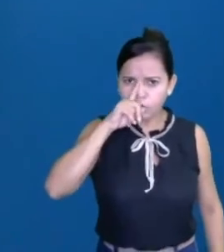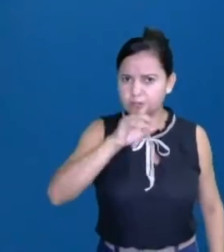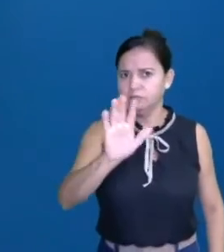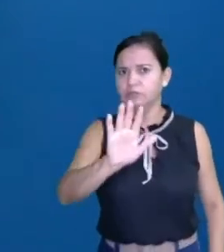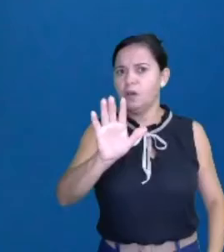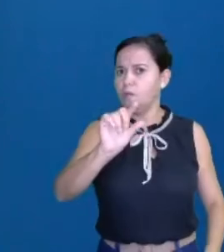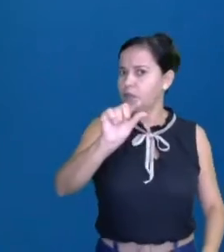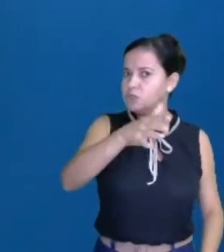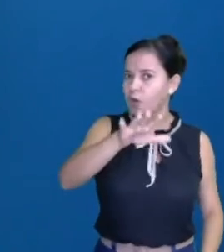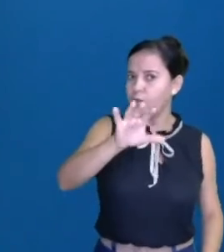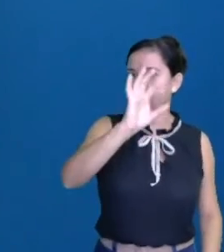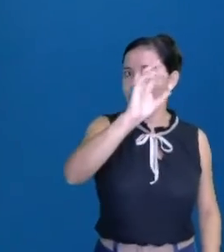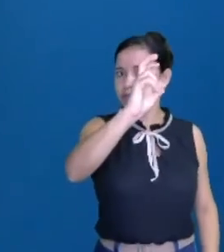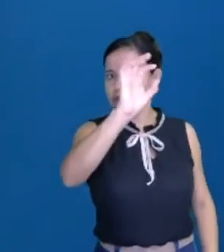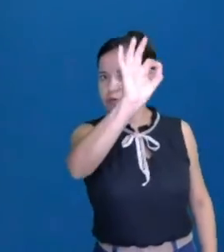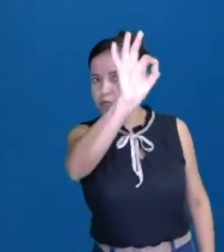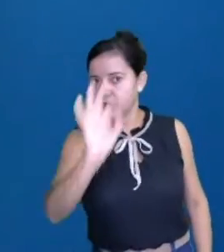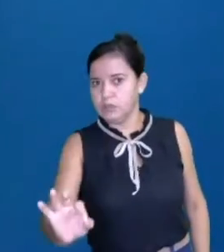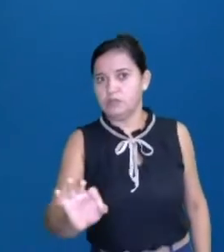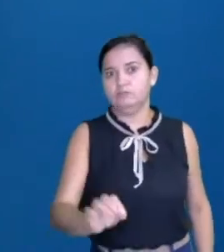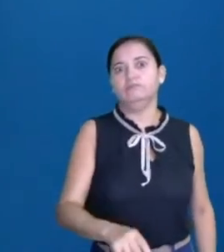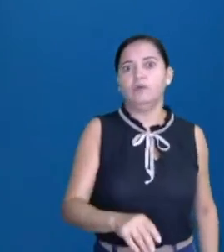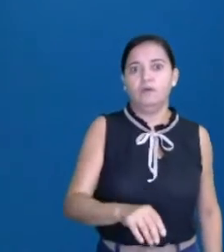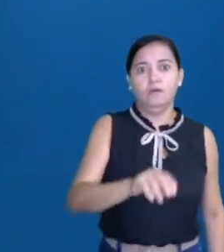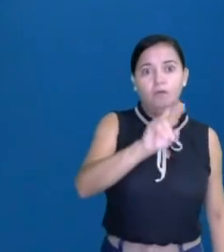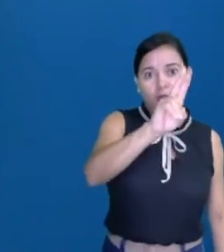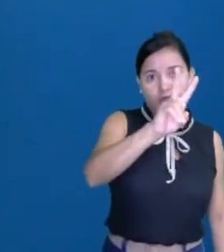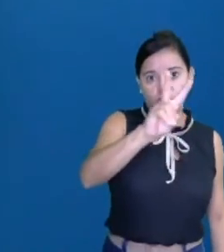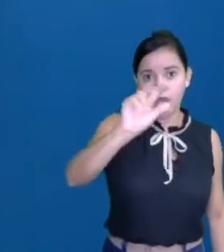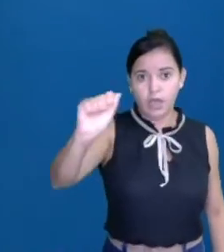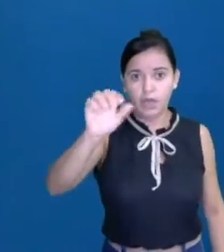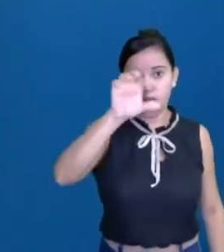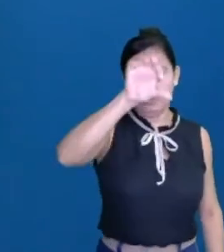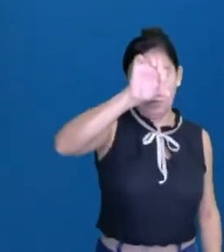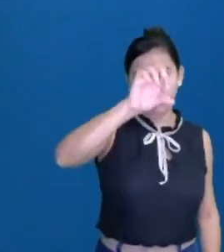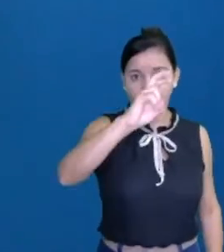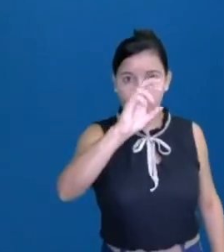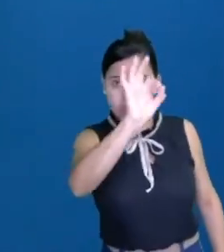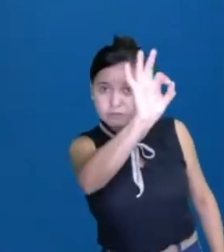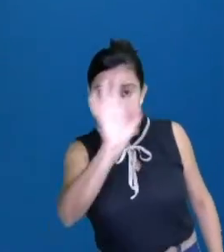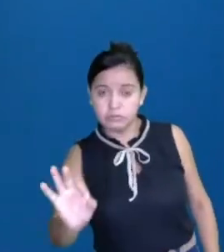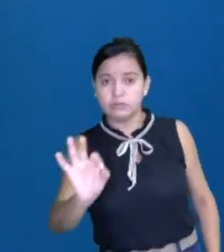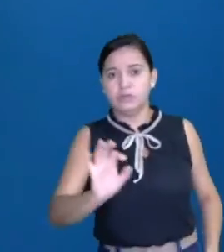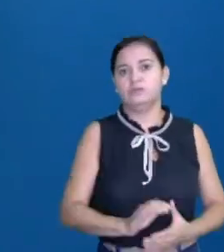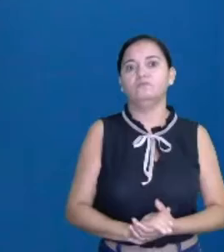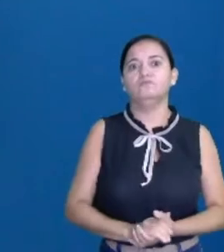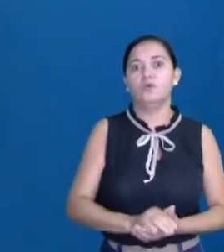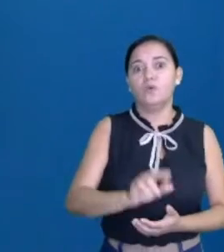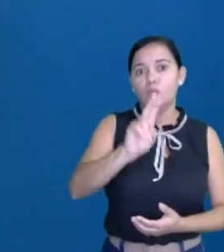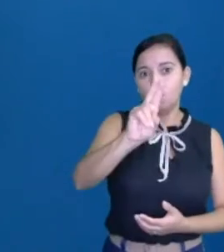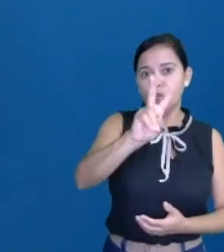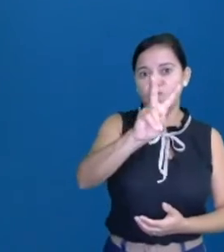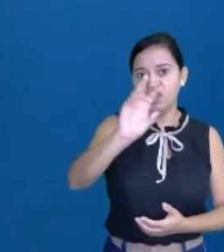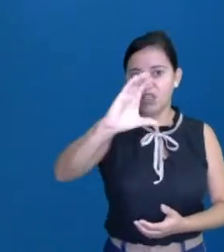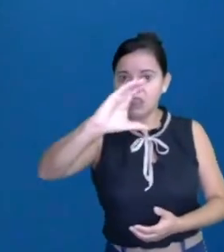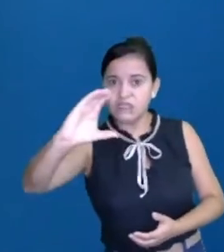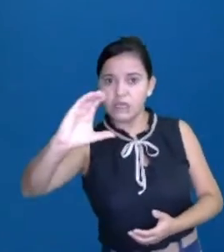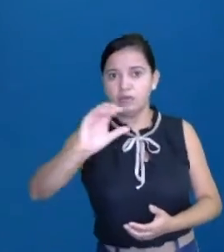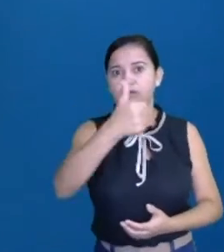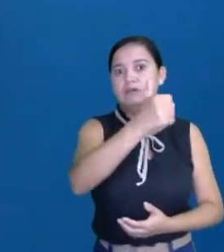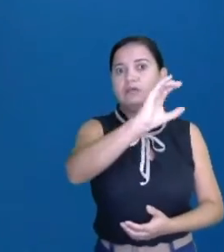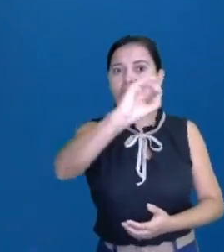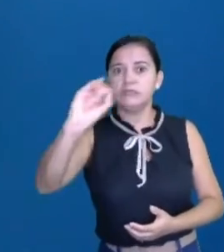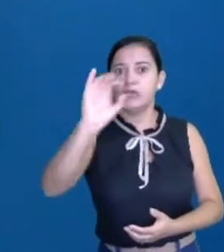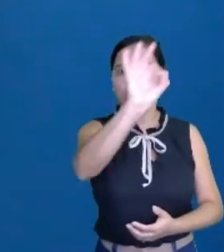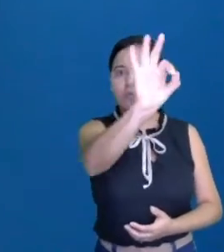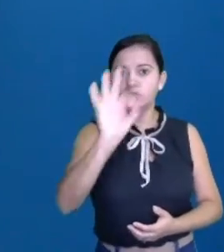5%. Já do UVA, 95%. E quando a gente fala do UVC, pode dizer que 100% a